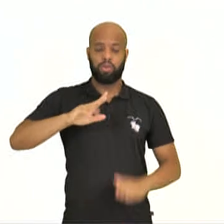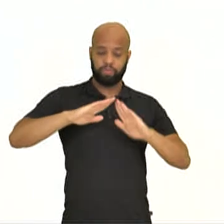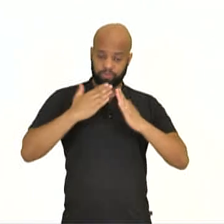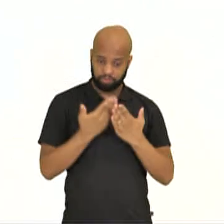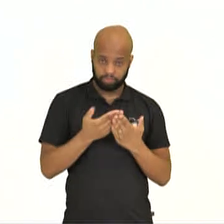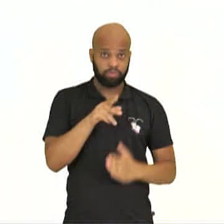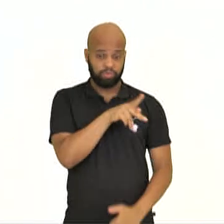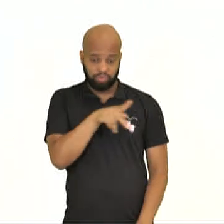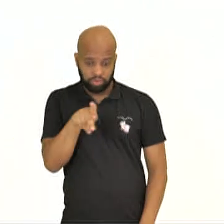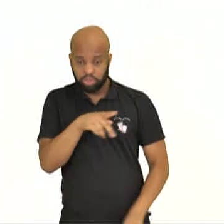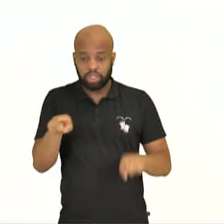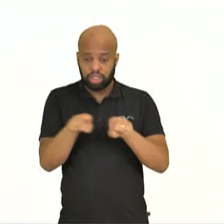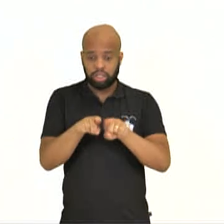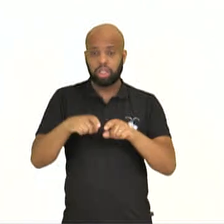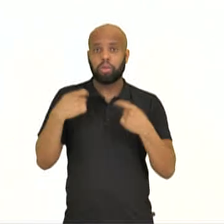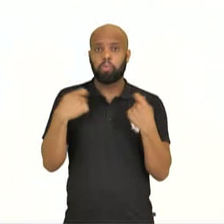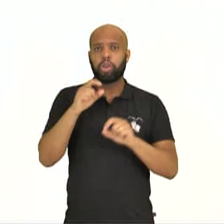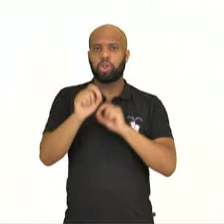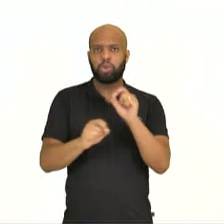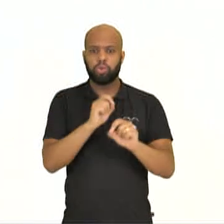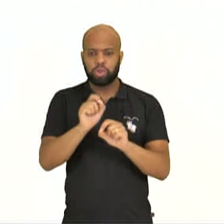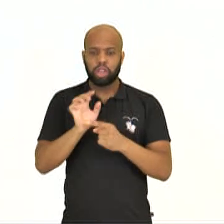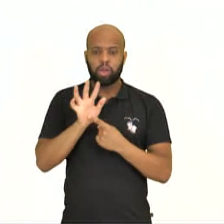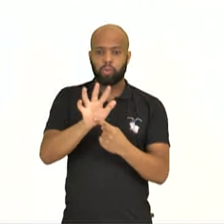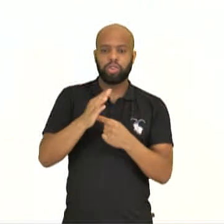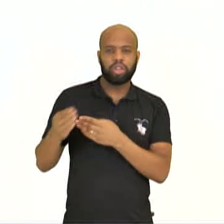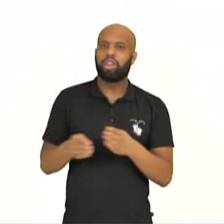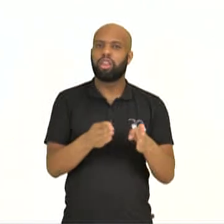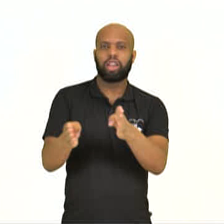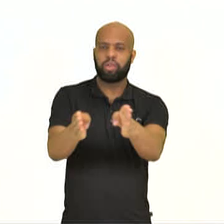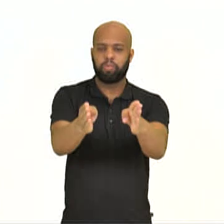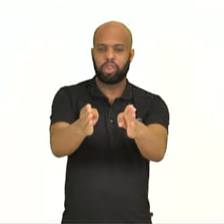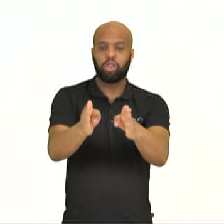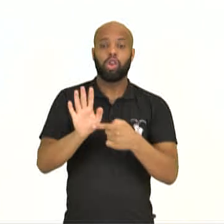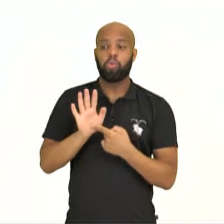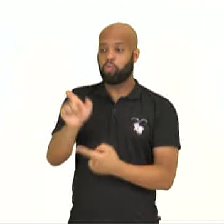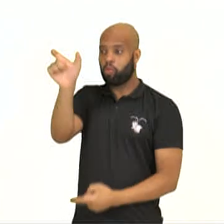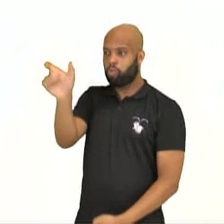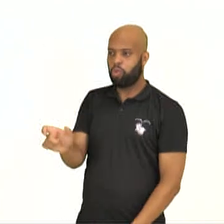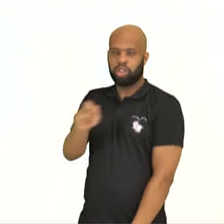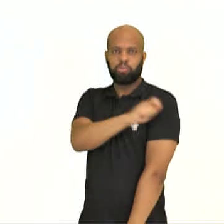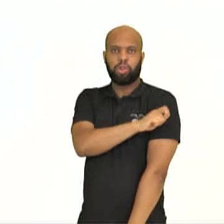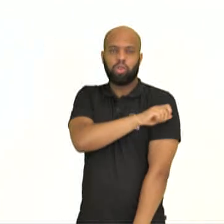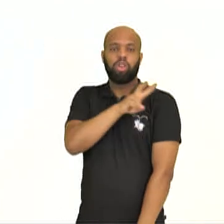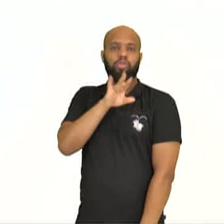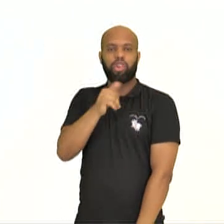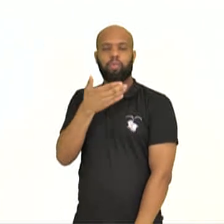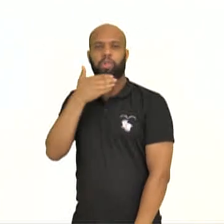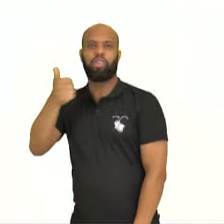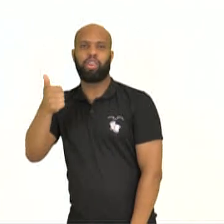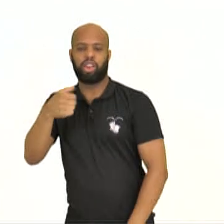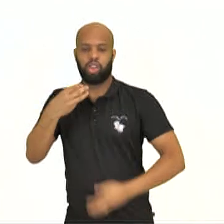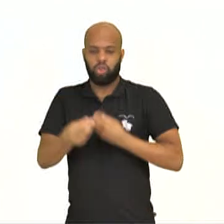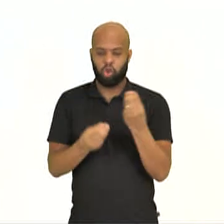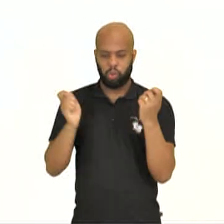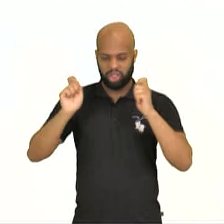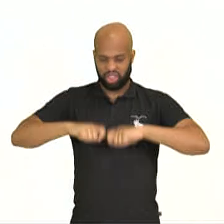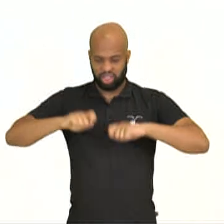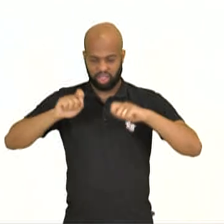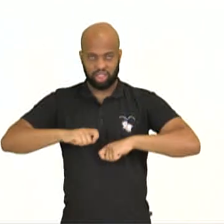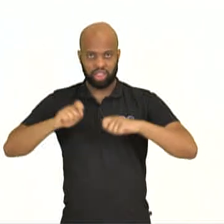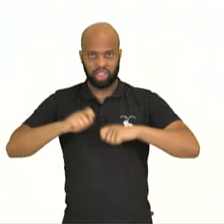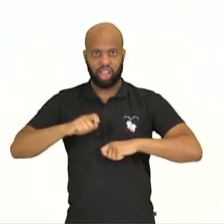e professores devem servir como um guia norteador que leva o aluno ao aprimoramento das suas